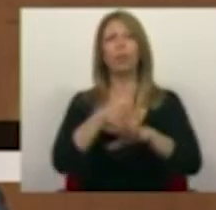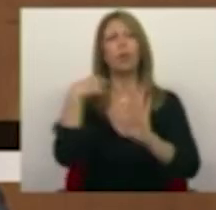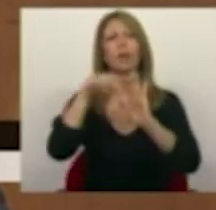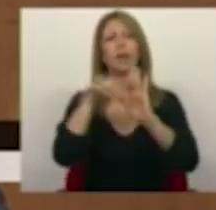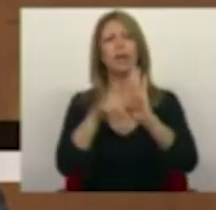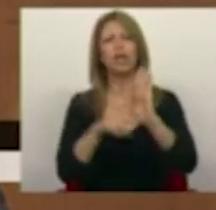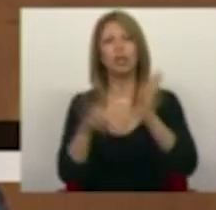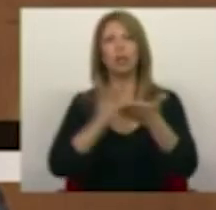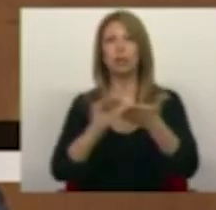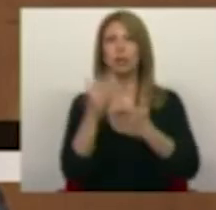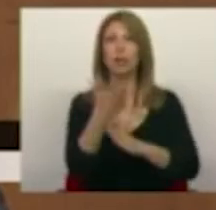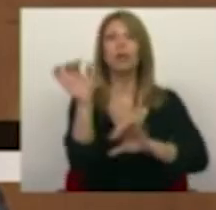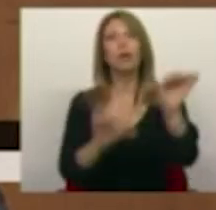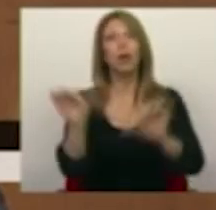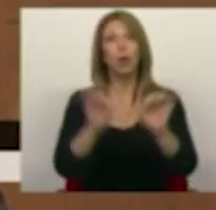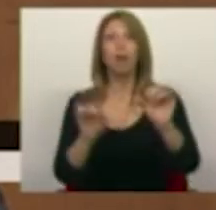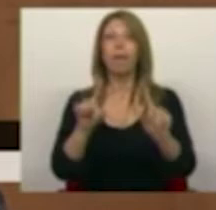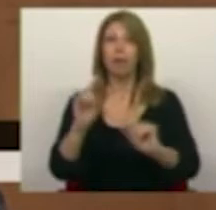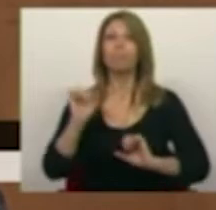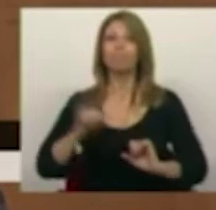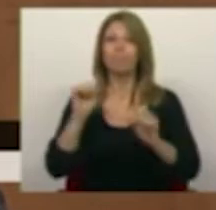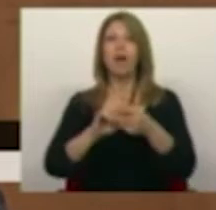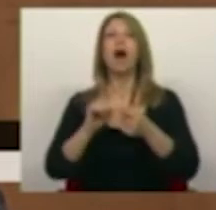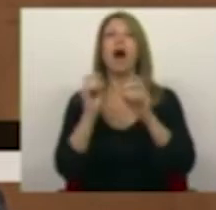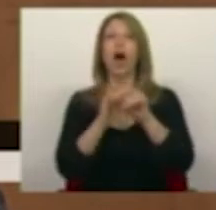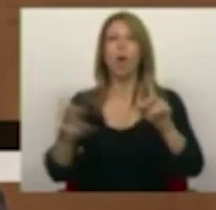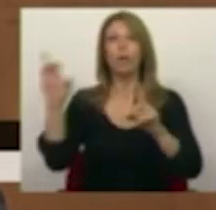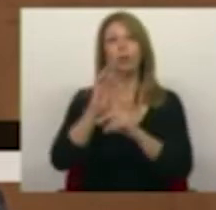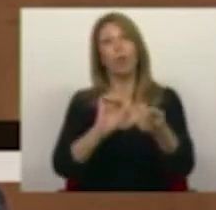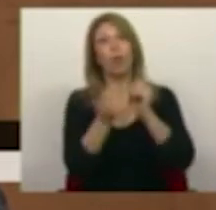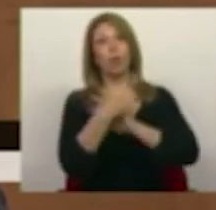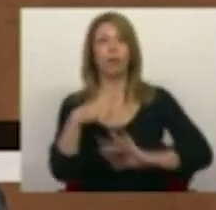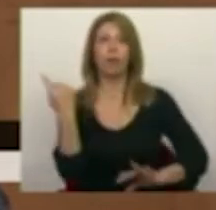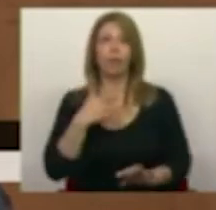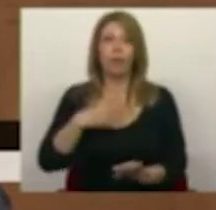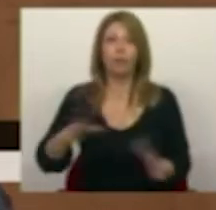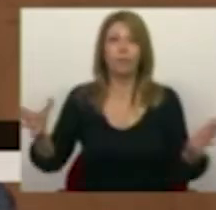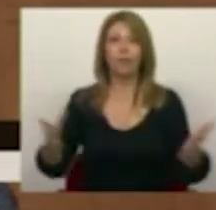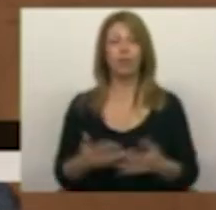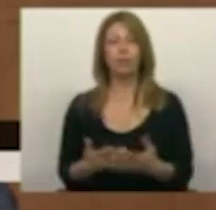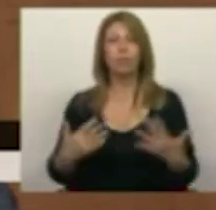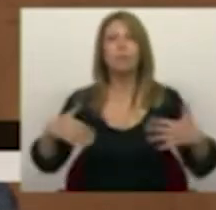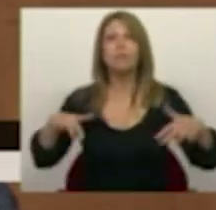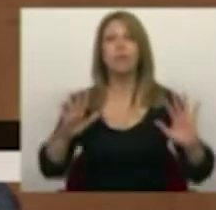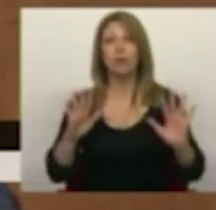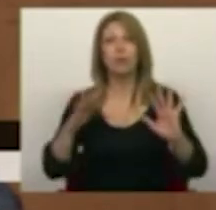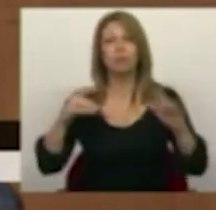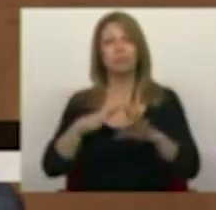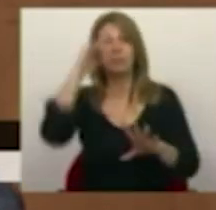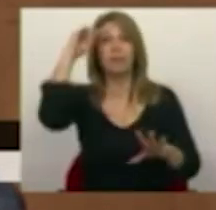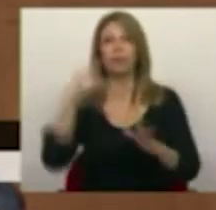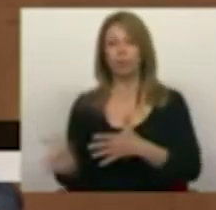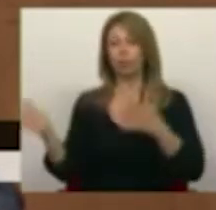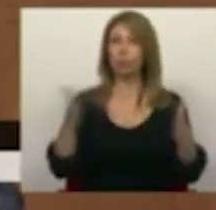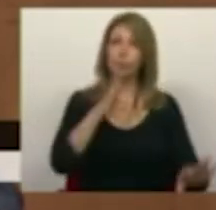para cirurgia, que, essa sim, cresceu ao contrário daquilo que pretenderíamos, mas dificultando, por um lado,